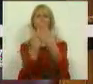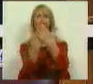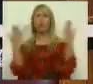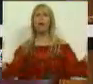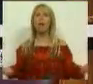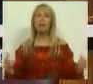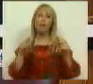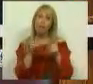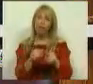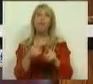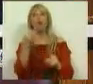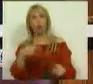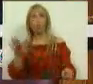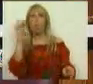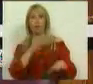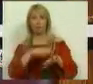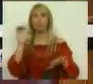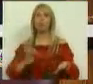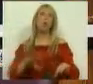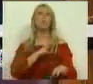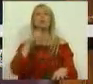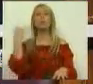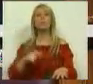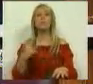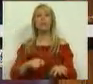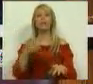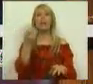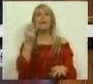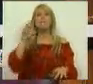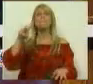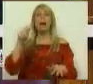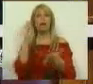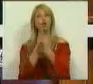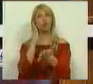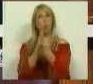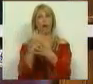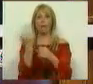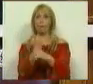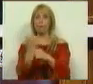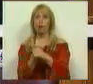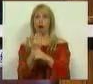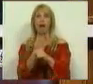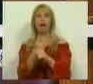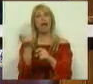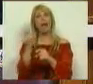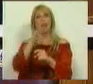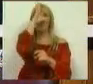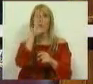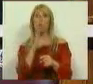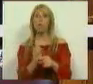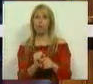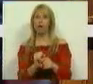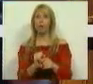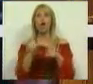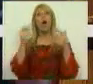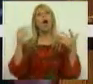Partido Socialista que o Sr. Presidente da Parque Escolar, em funções no Governo anterior, se internou-nos